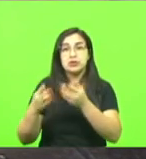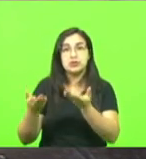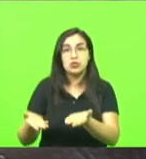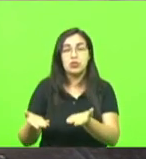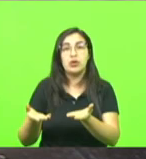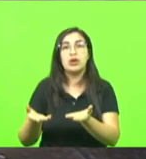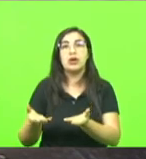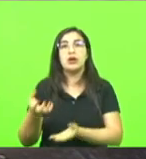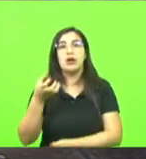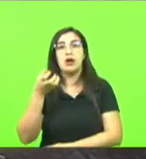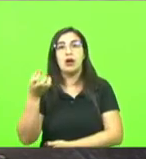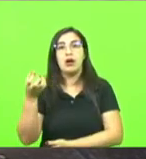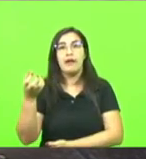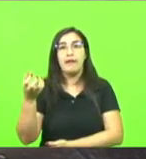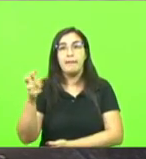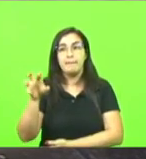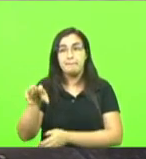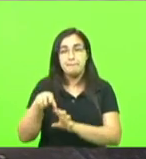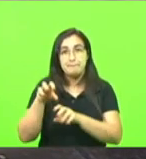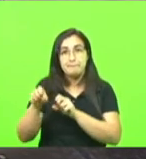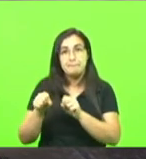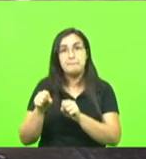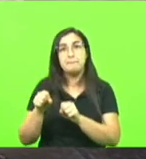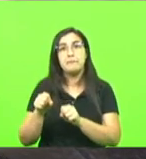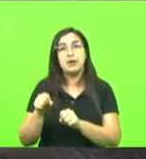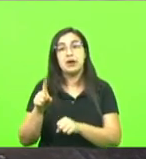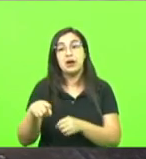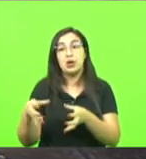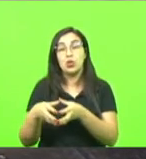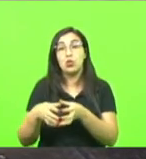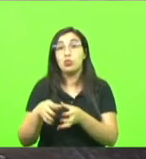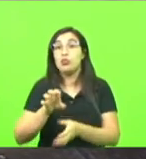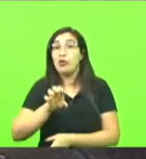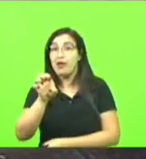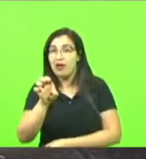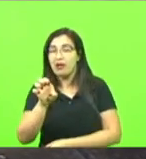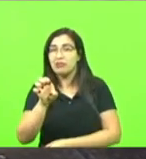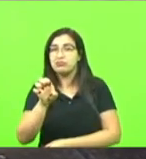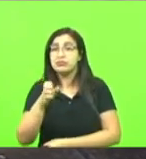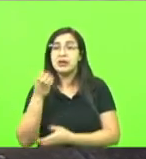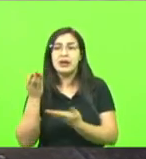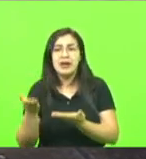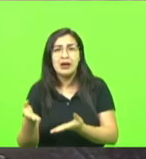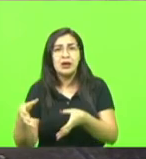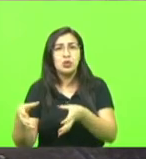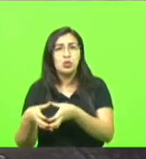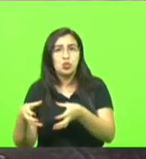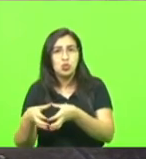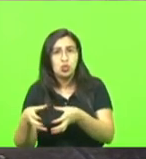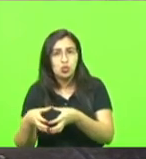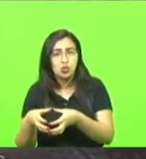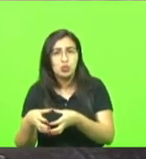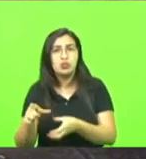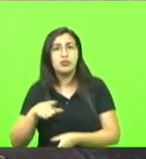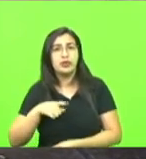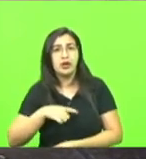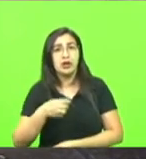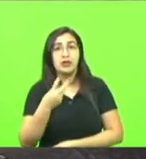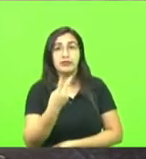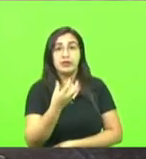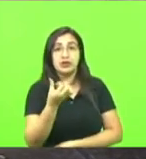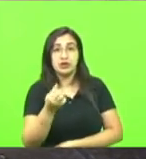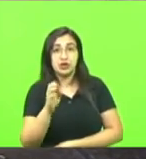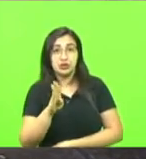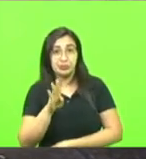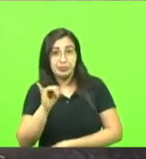pelo Bolsa Família é a população considerada de classe E. Essa mesma população que recebeu 26 bilhões de